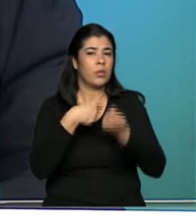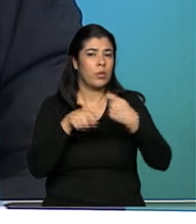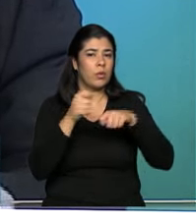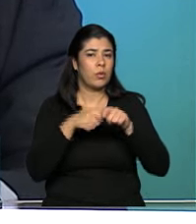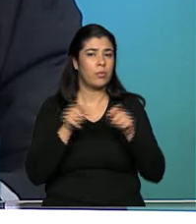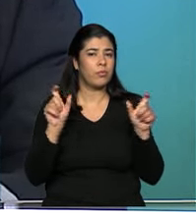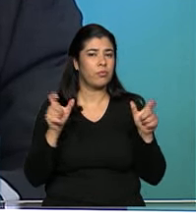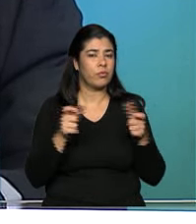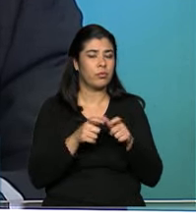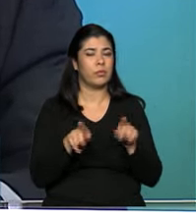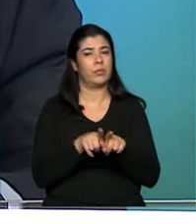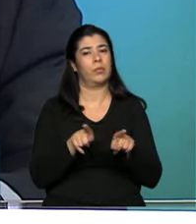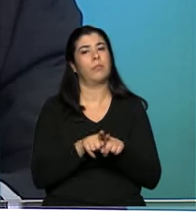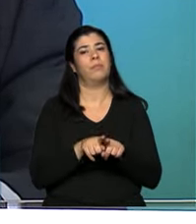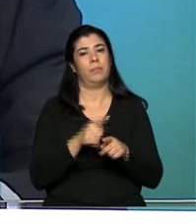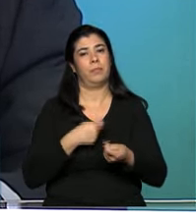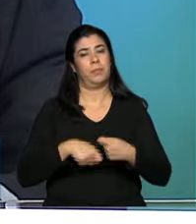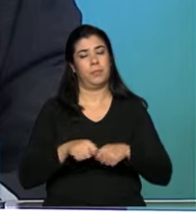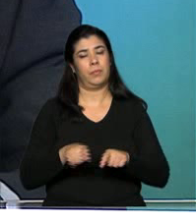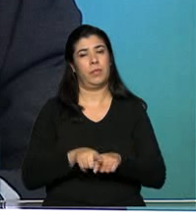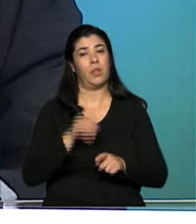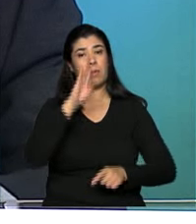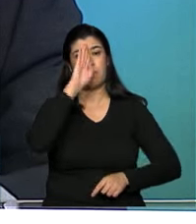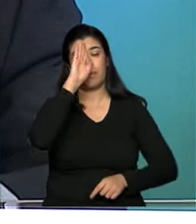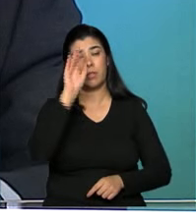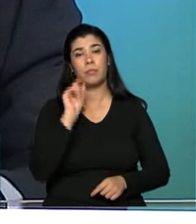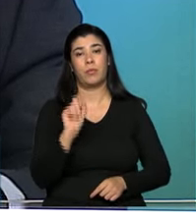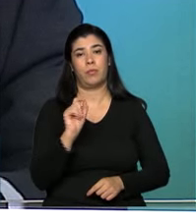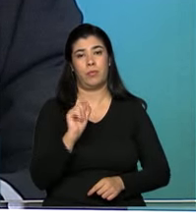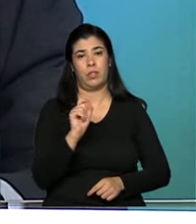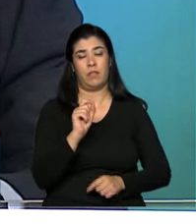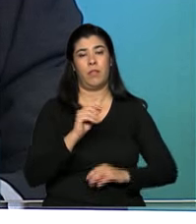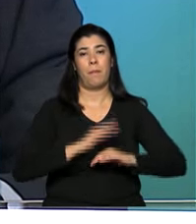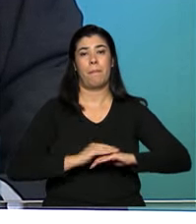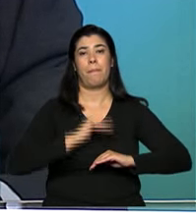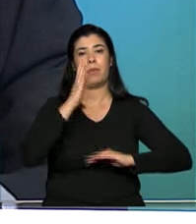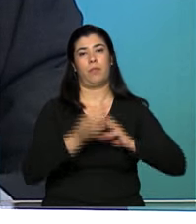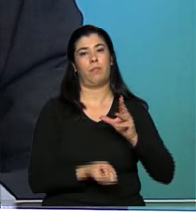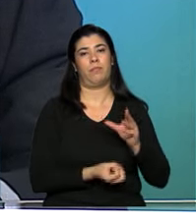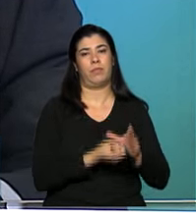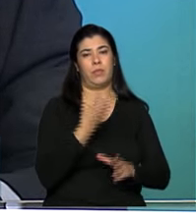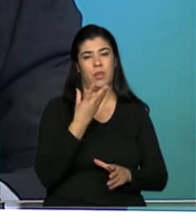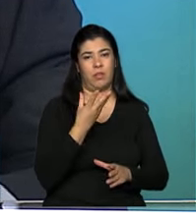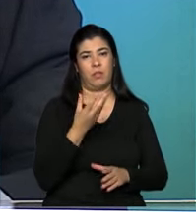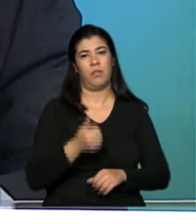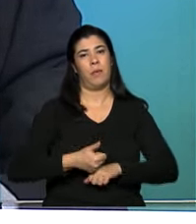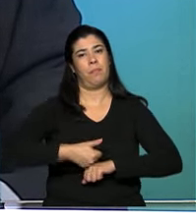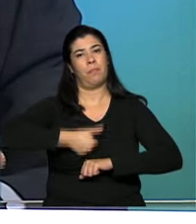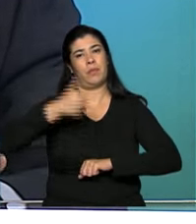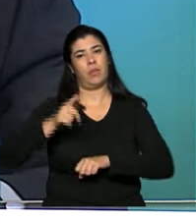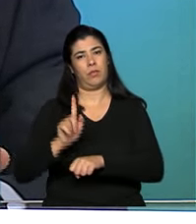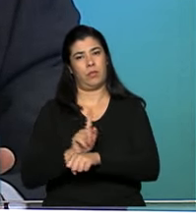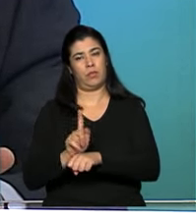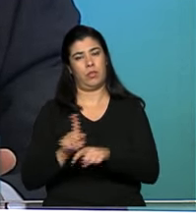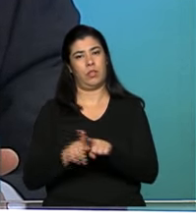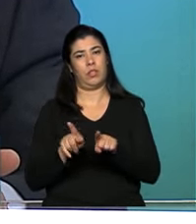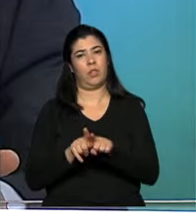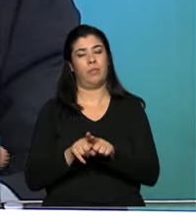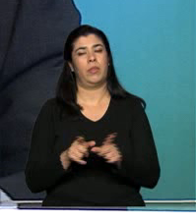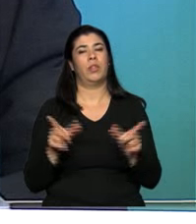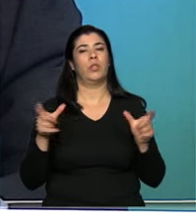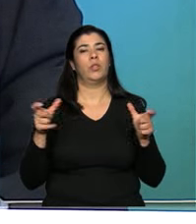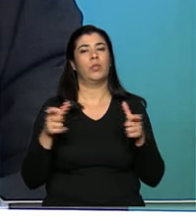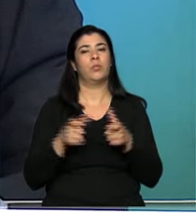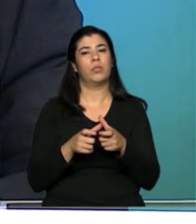prazo mas principalmente a principal economia nesse caso é o aumento de produtividade né com a melhoria de gestão com a diminuição de superposição